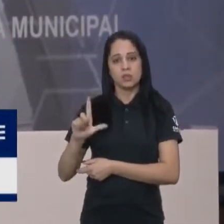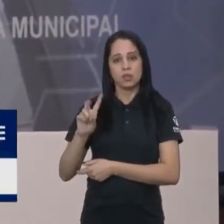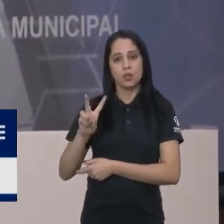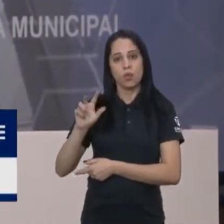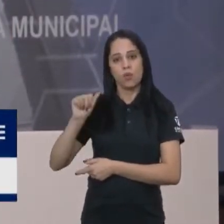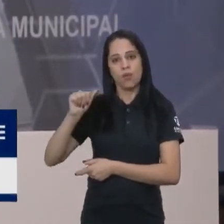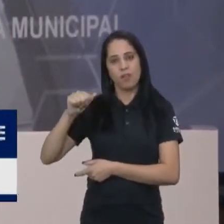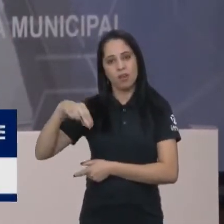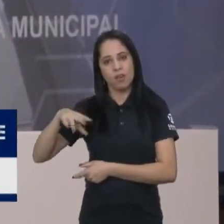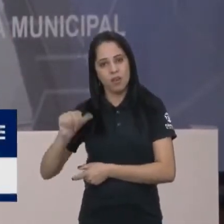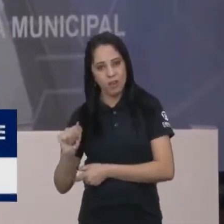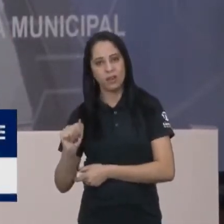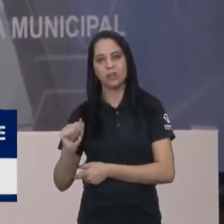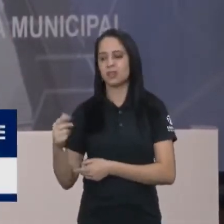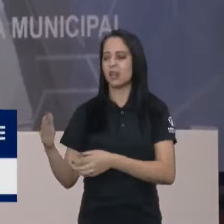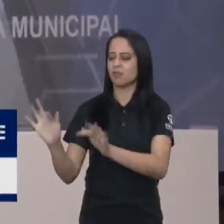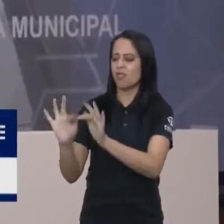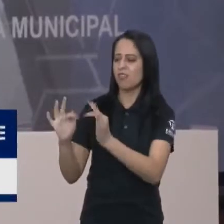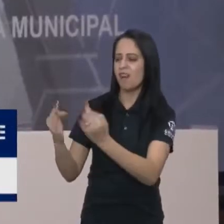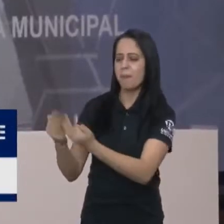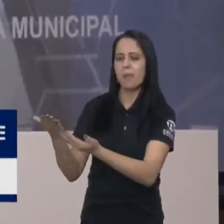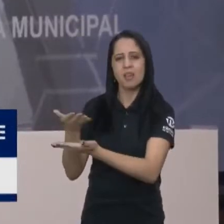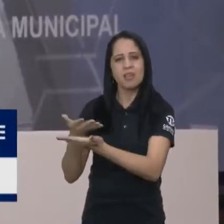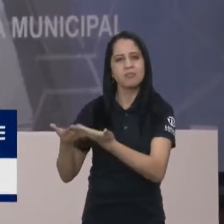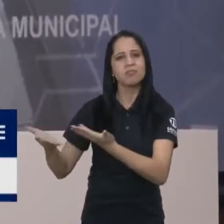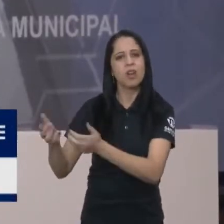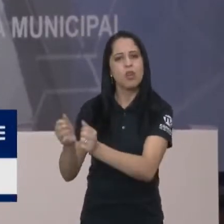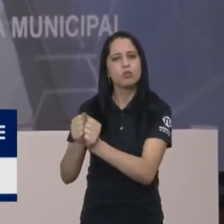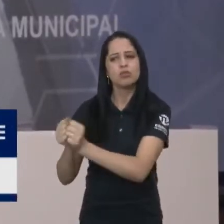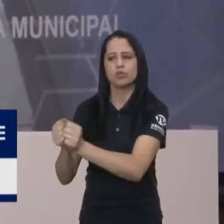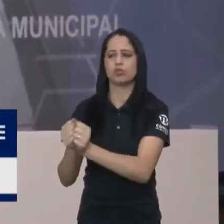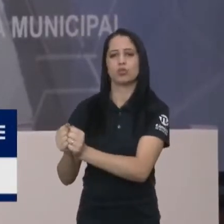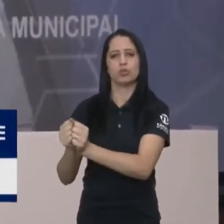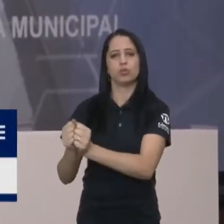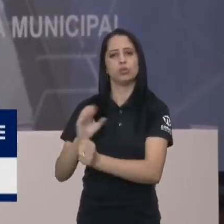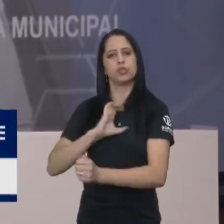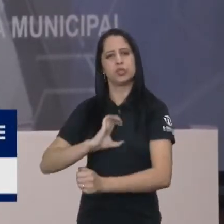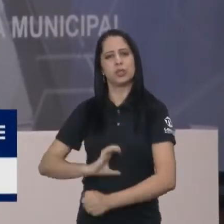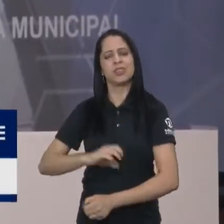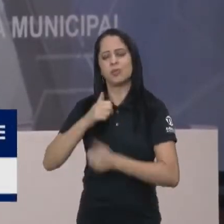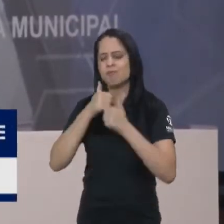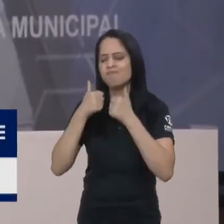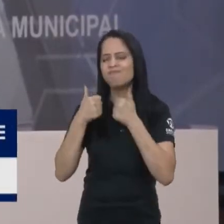como ser humano, como cidadão, pessoas boas, pessoas de bem,